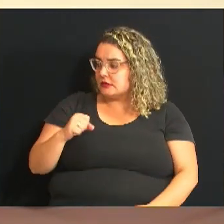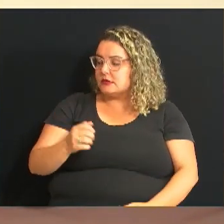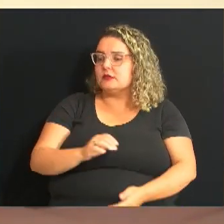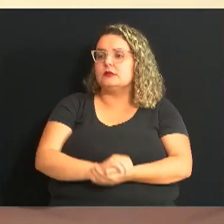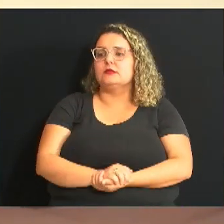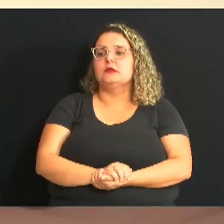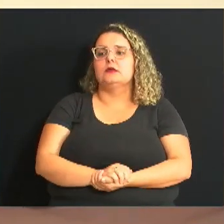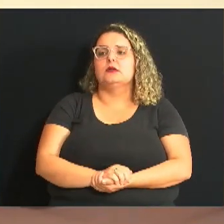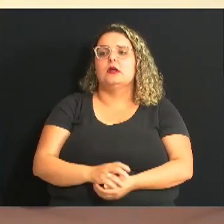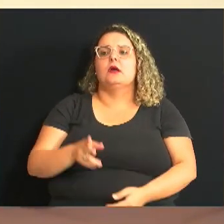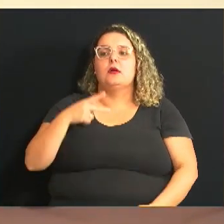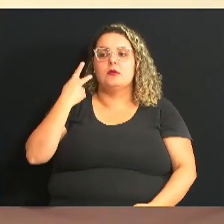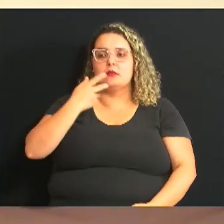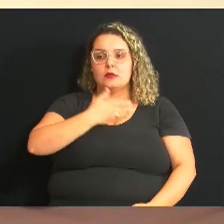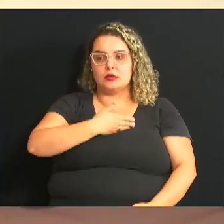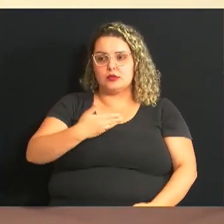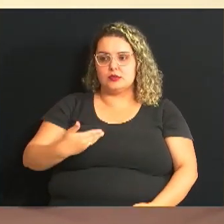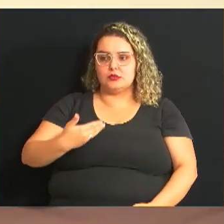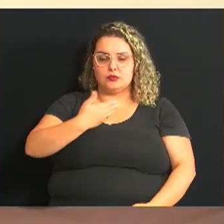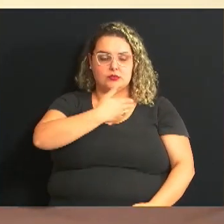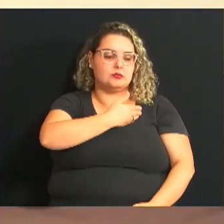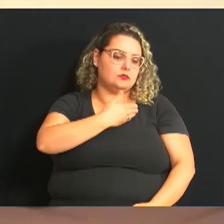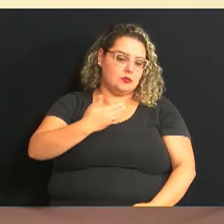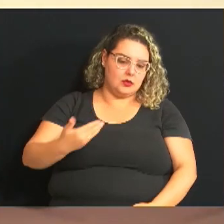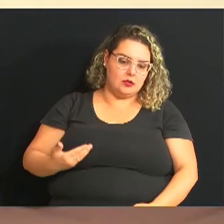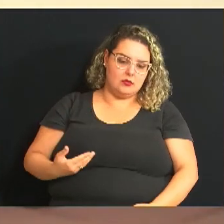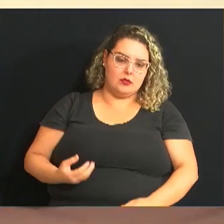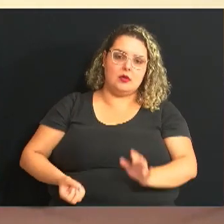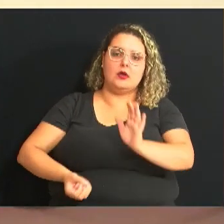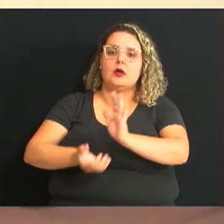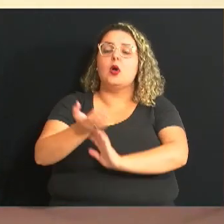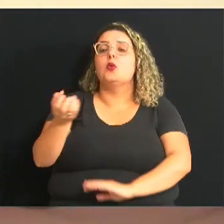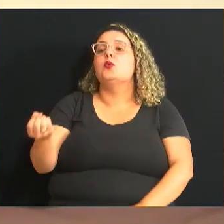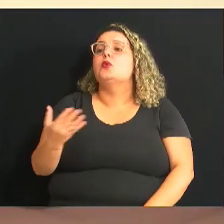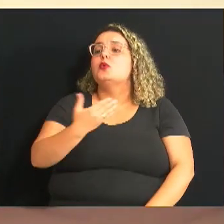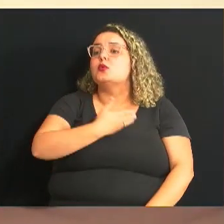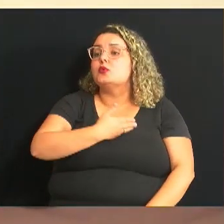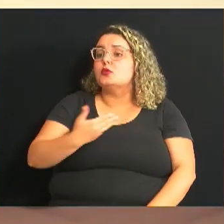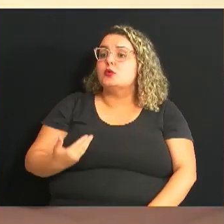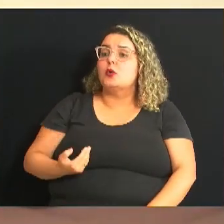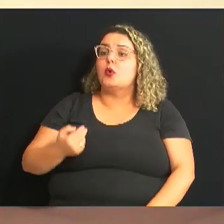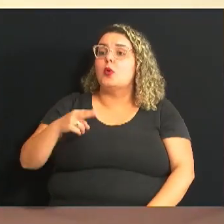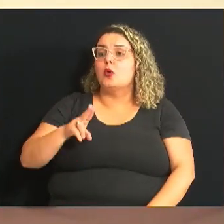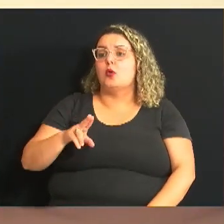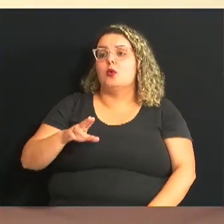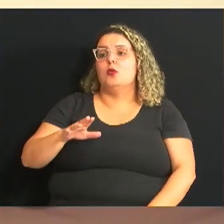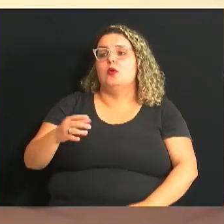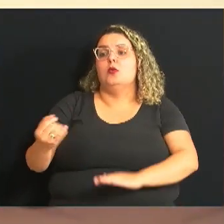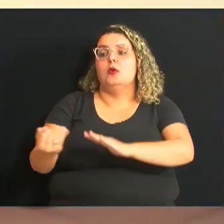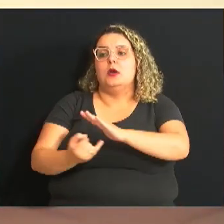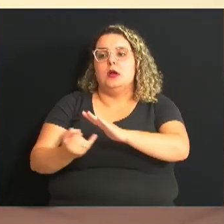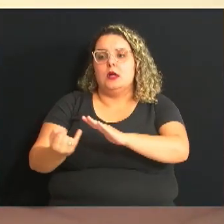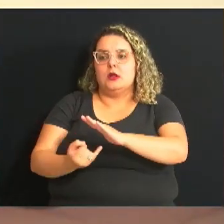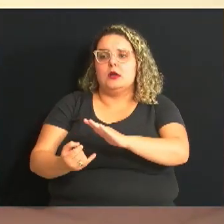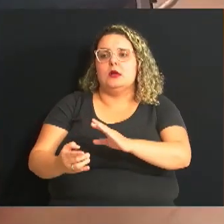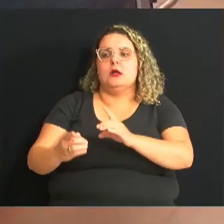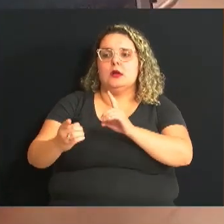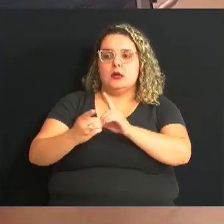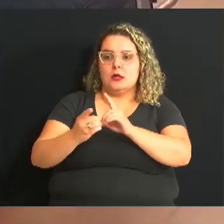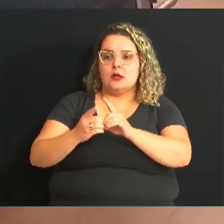política pública do governo, ele fala, eu vou criar um novo equipamento público, ou ele vai para uma instituição que atende esse